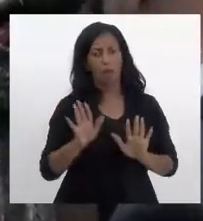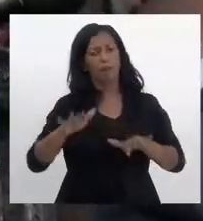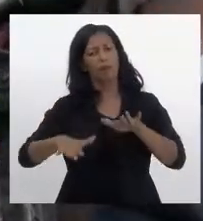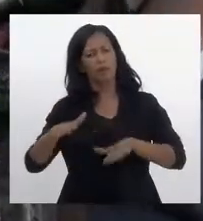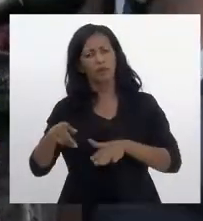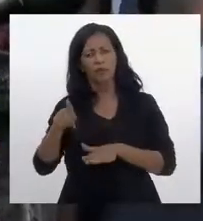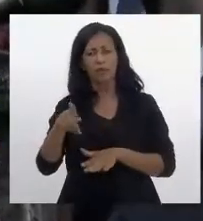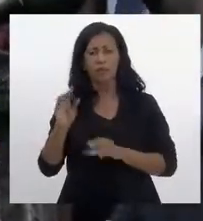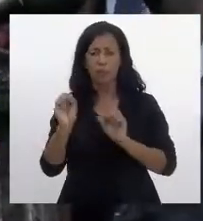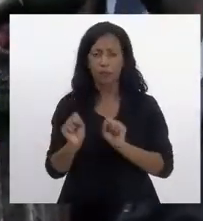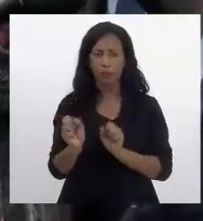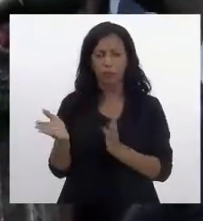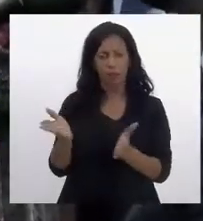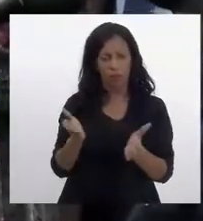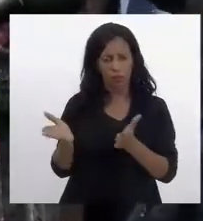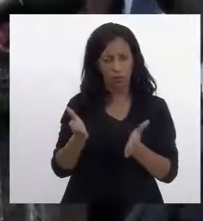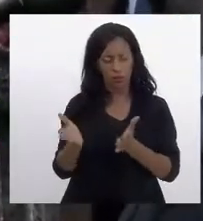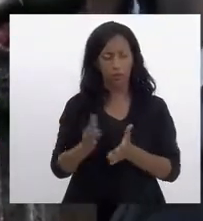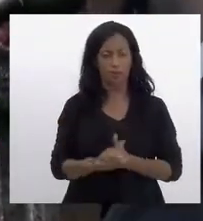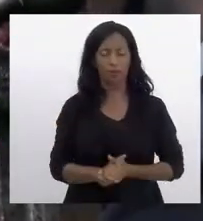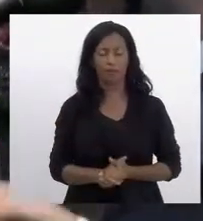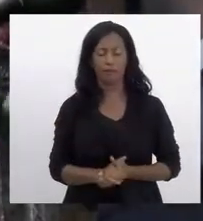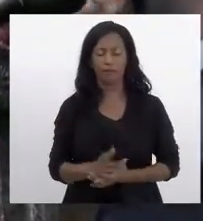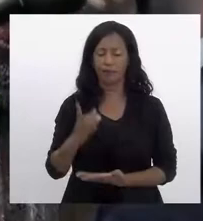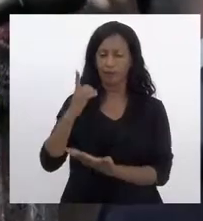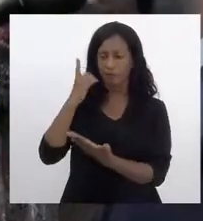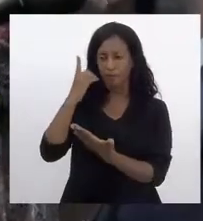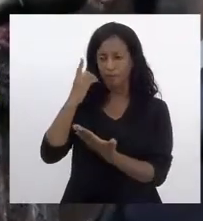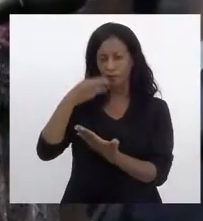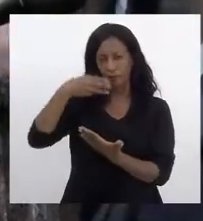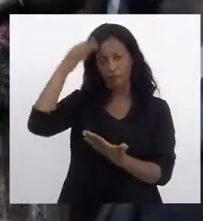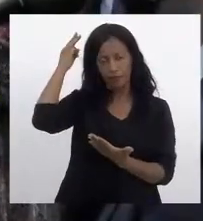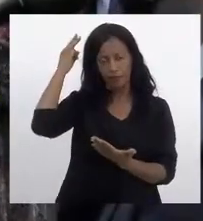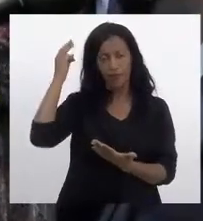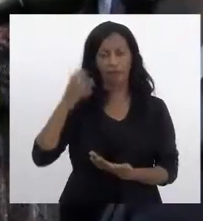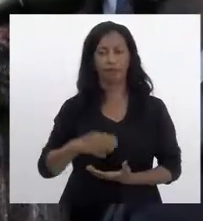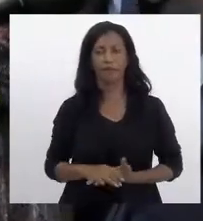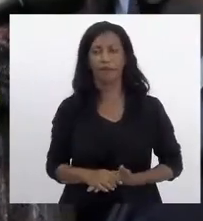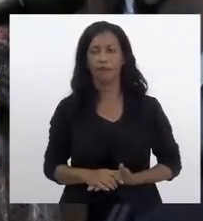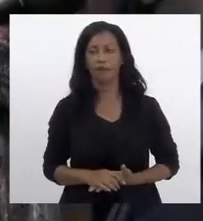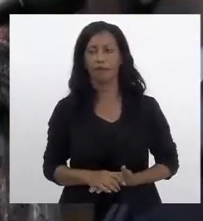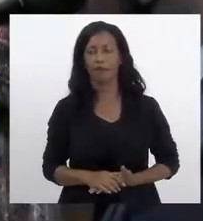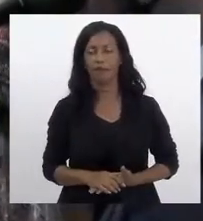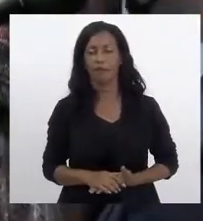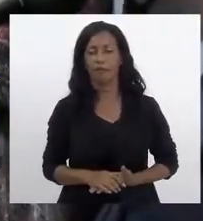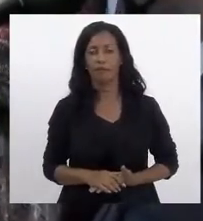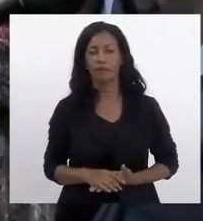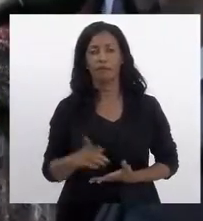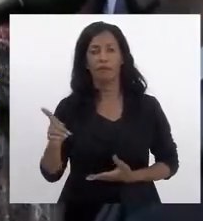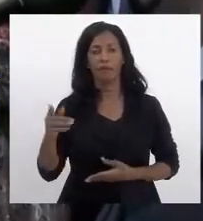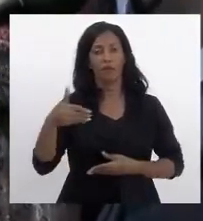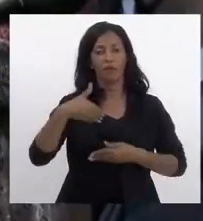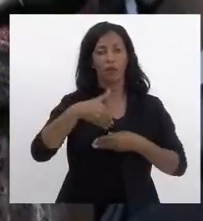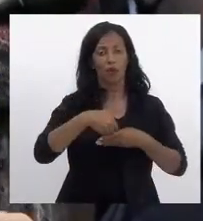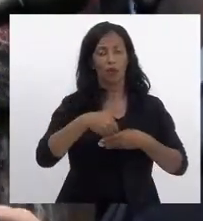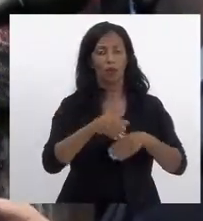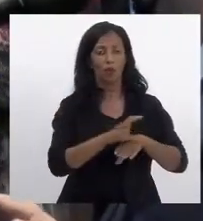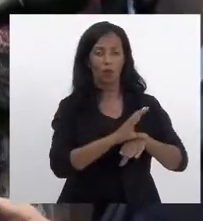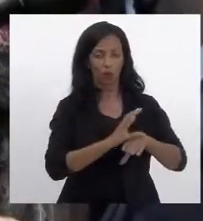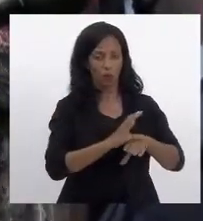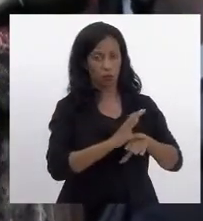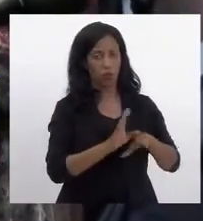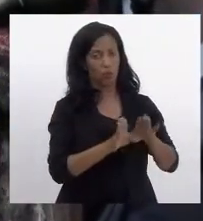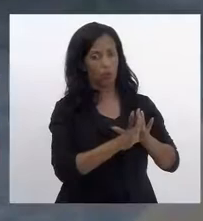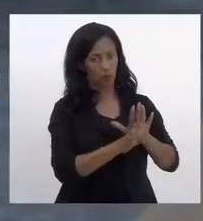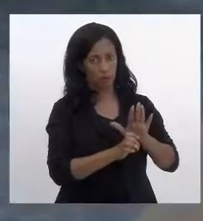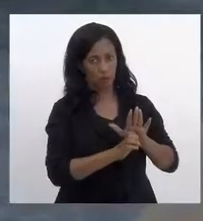só pudesse mediar o seguinte: deputado Márcio Pacheco, ele faz o voto pela constitucionalidade com